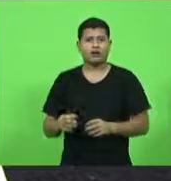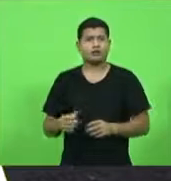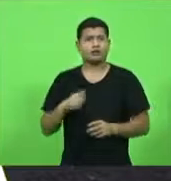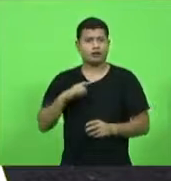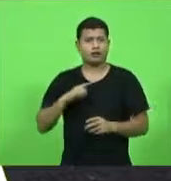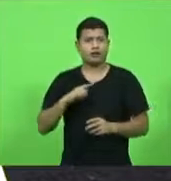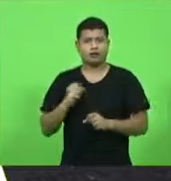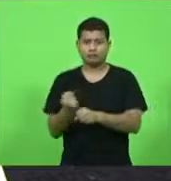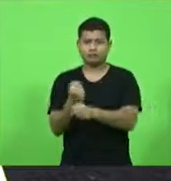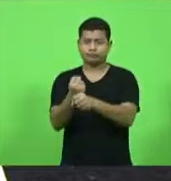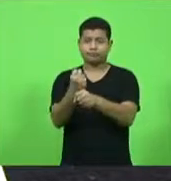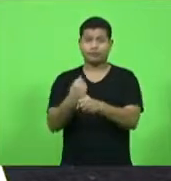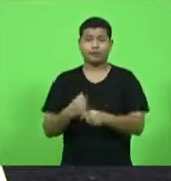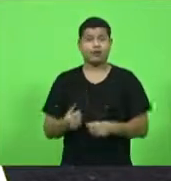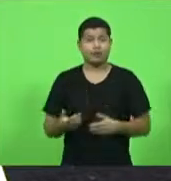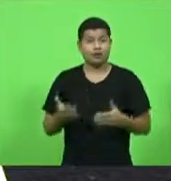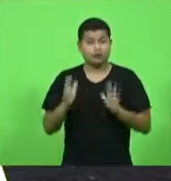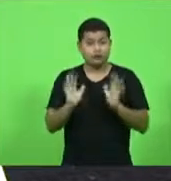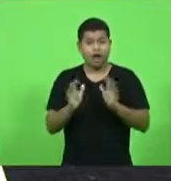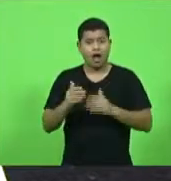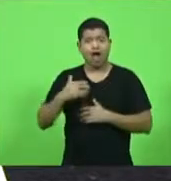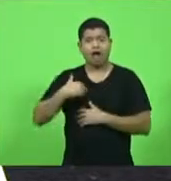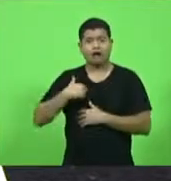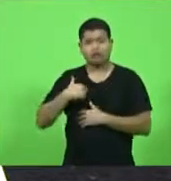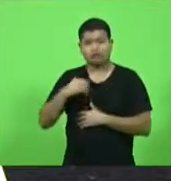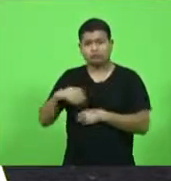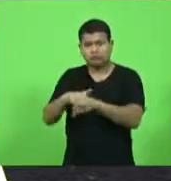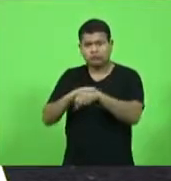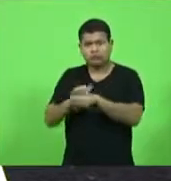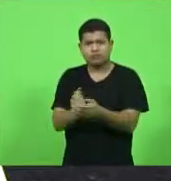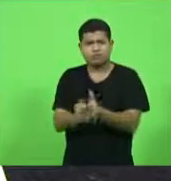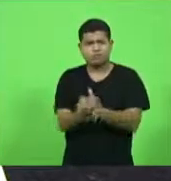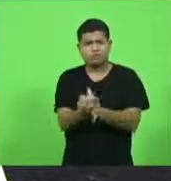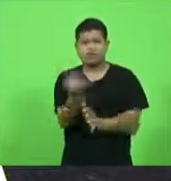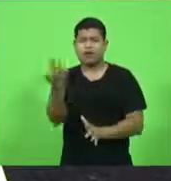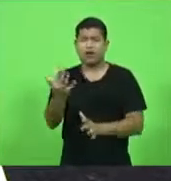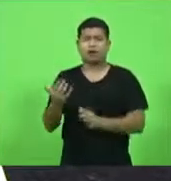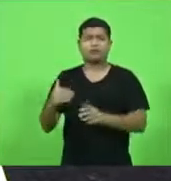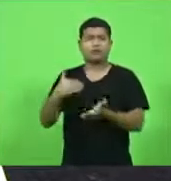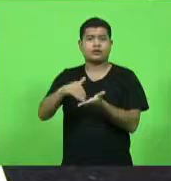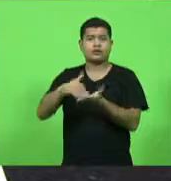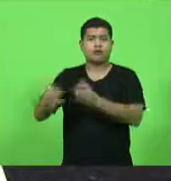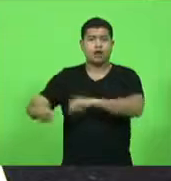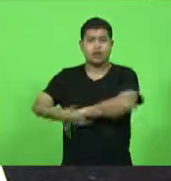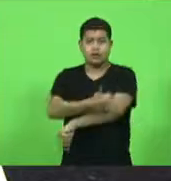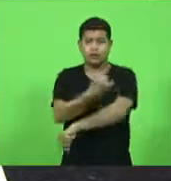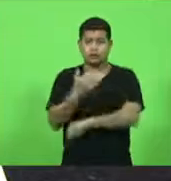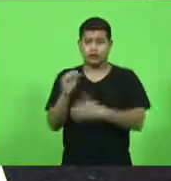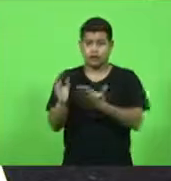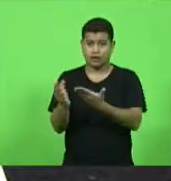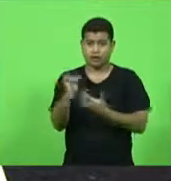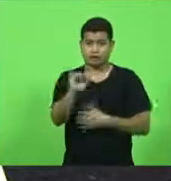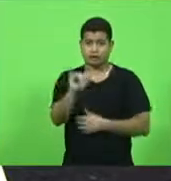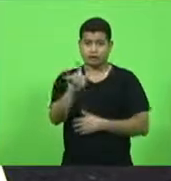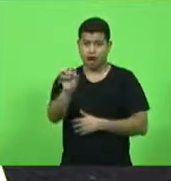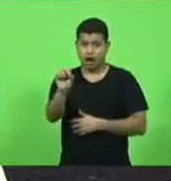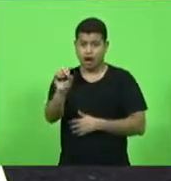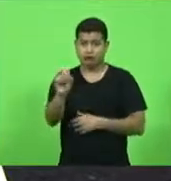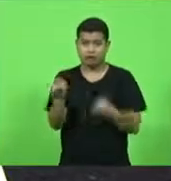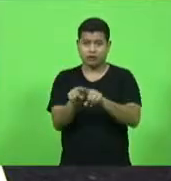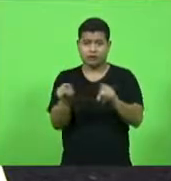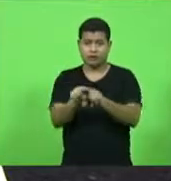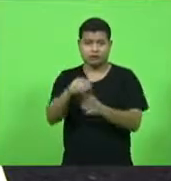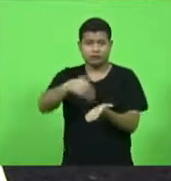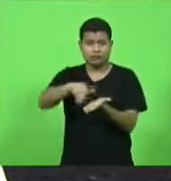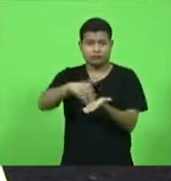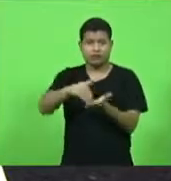Já conversei várias vezes com o secretário da Infraestrutura, o Thiago Vieira, a mesma coisa com o secretário